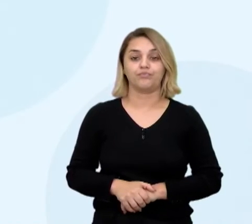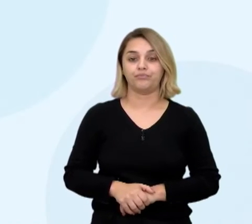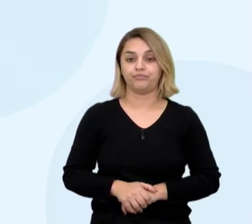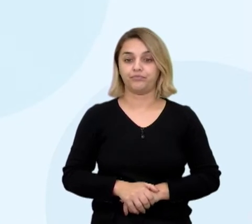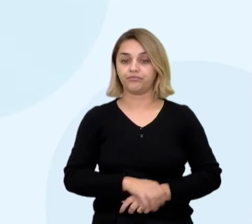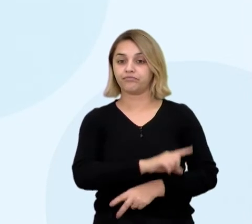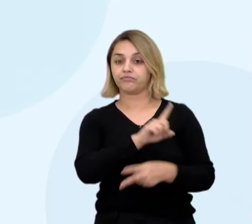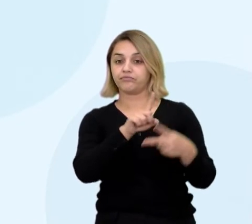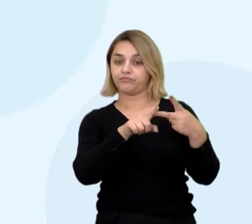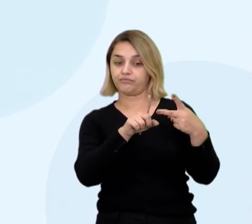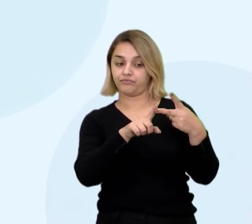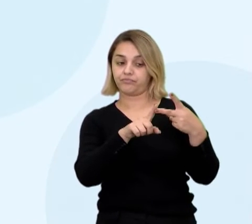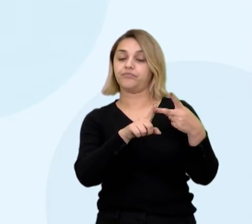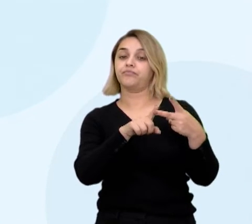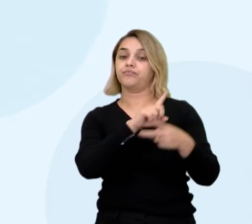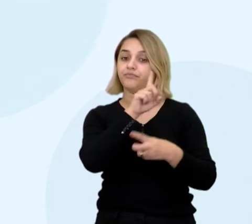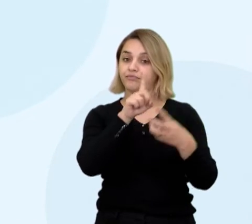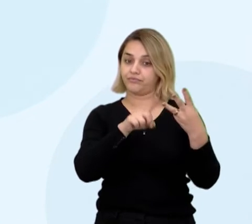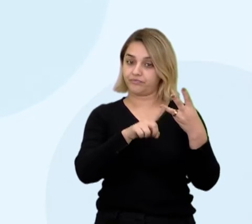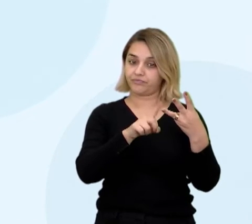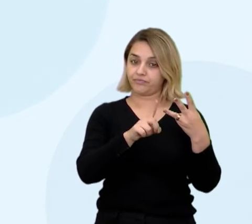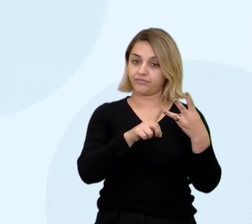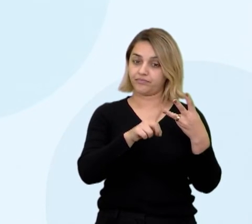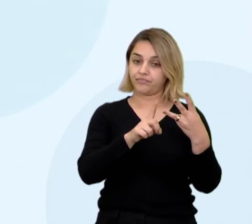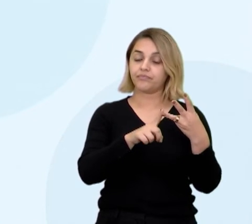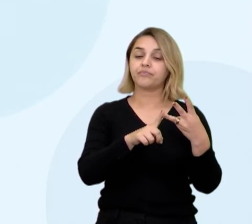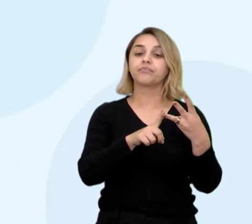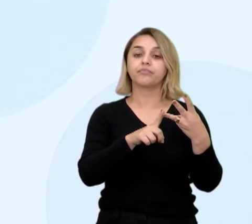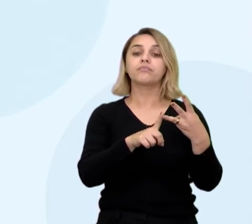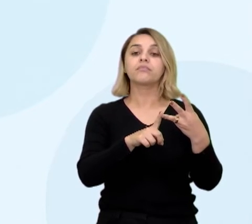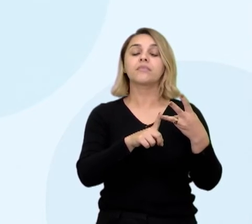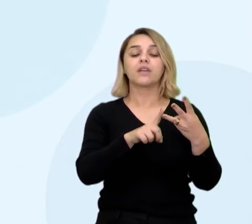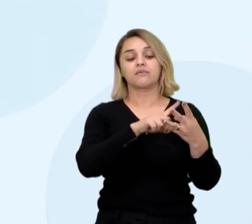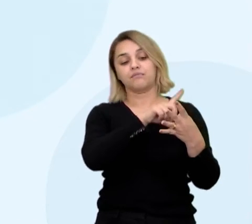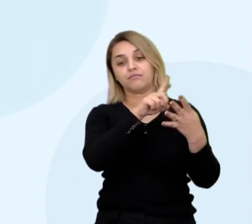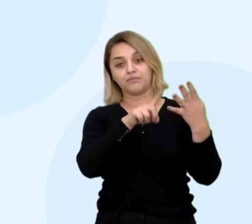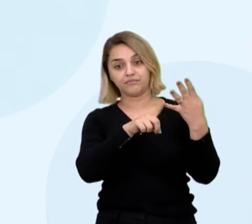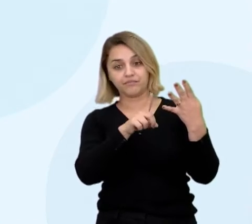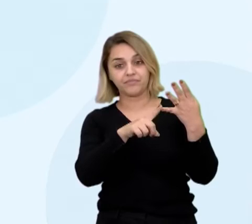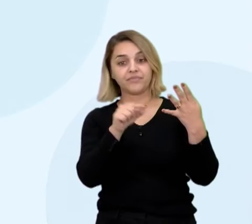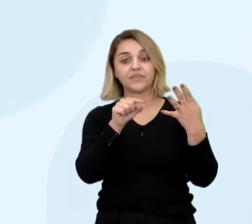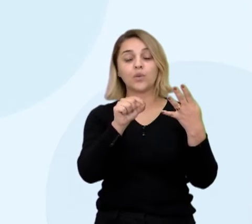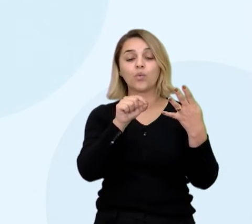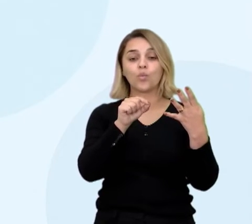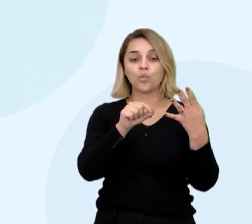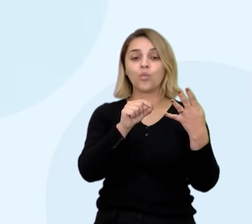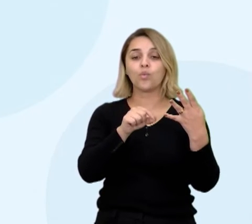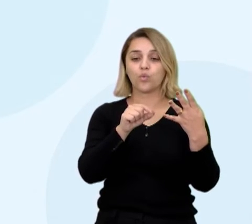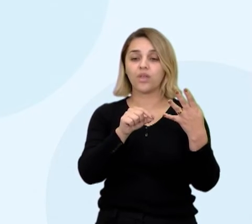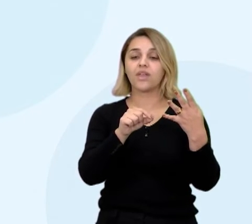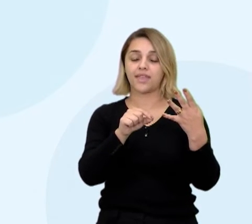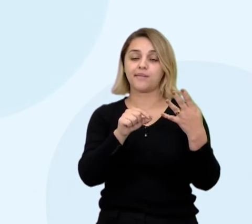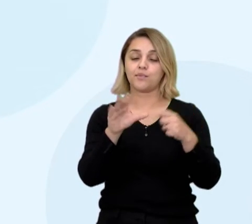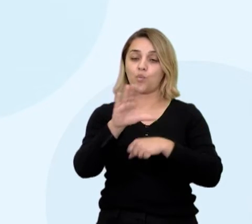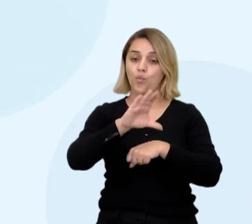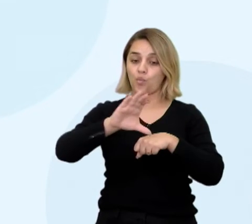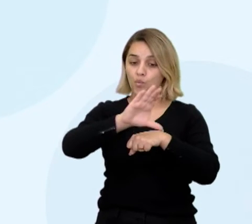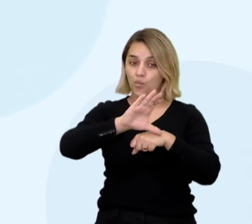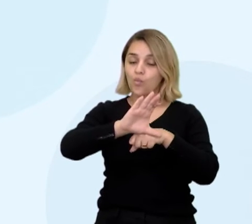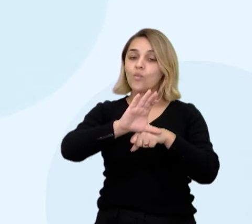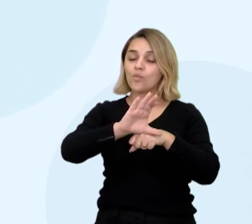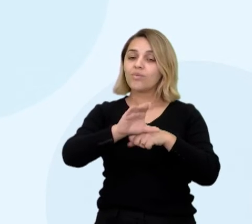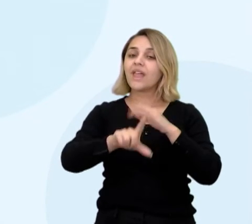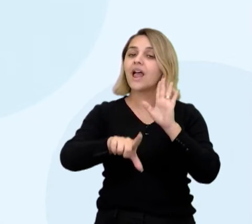medidas provisórias, a gente tem também as emendas à Constituição, as famosas PEC, que a gente ouve tanto falar,